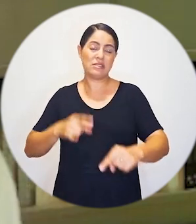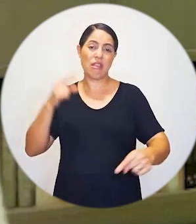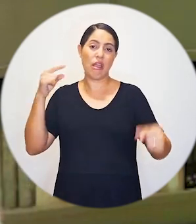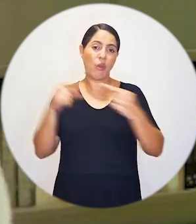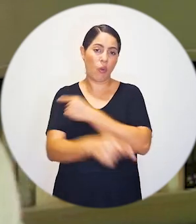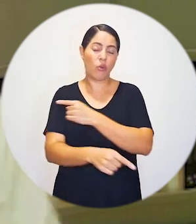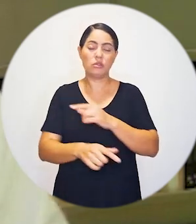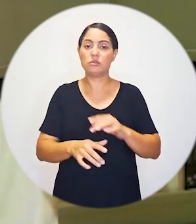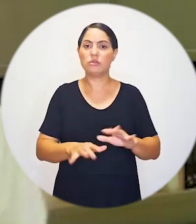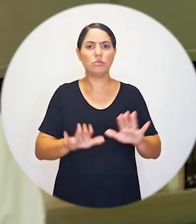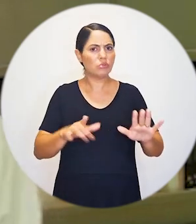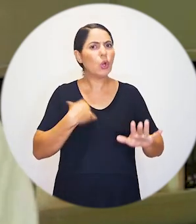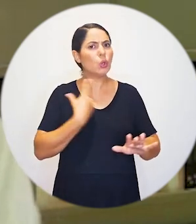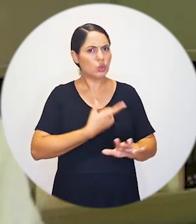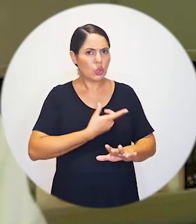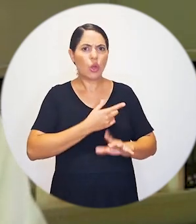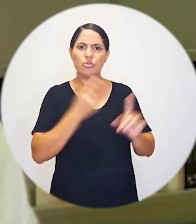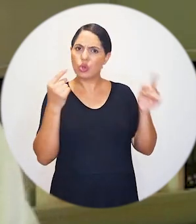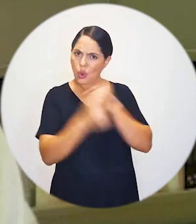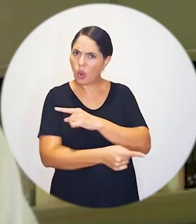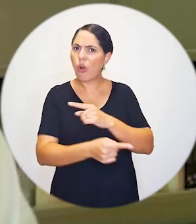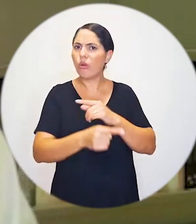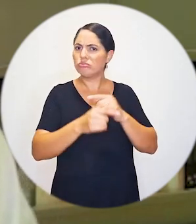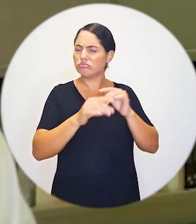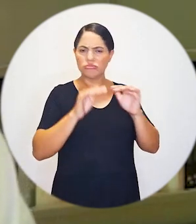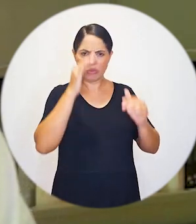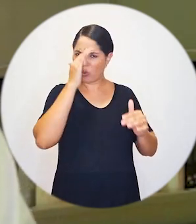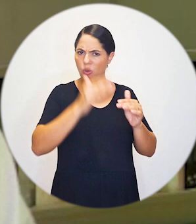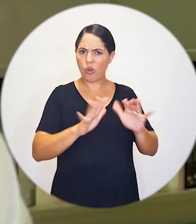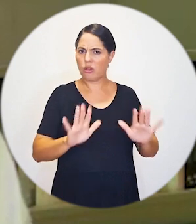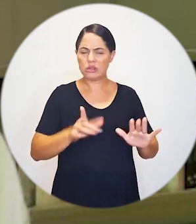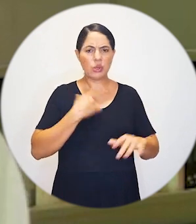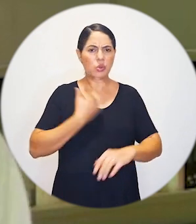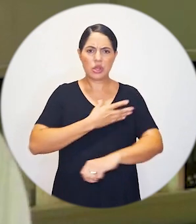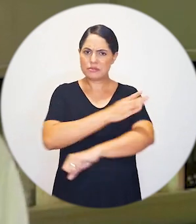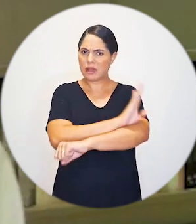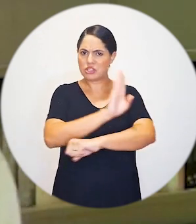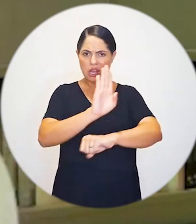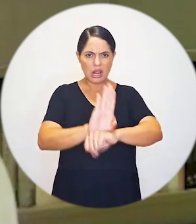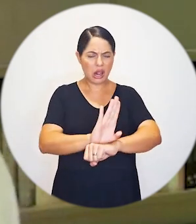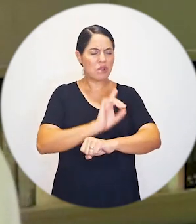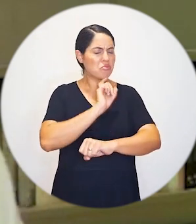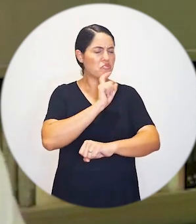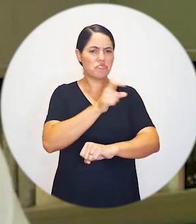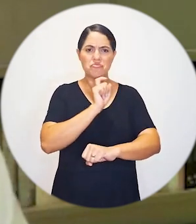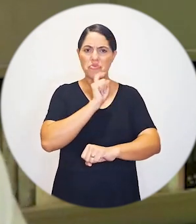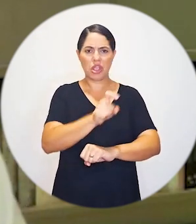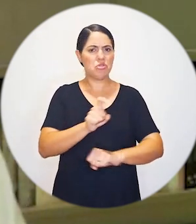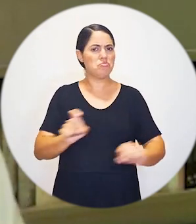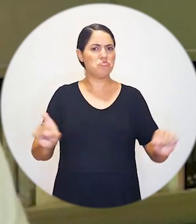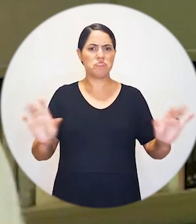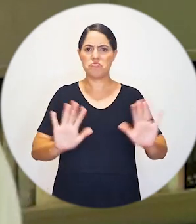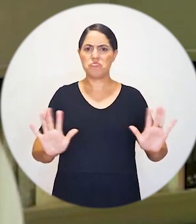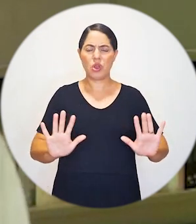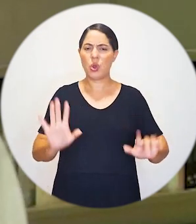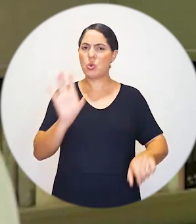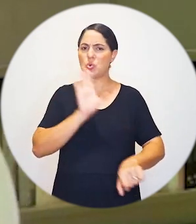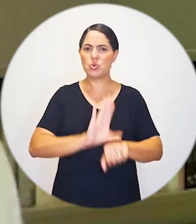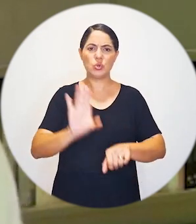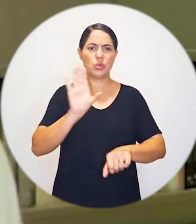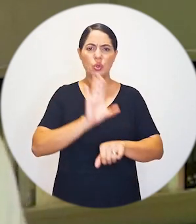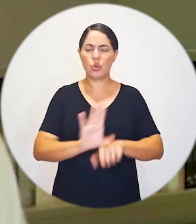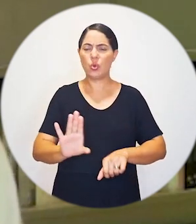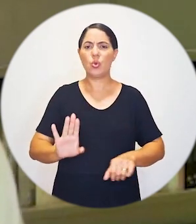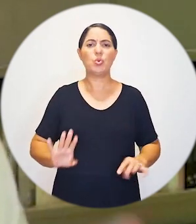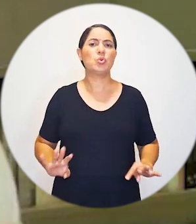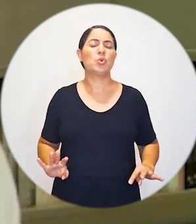continuamos contra e nós não vamos oferecer nenhum bacharelado, tá? E nenhum curso